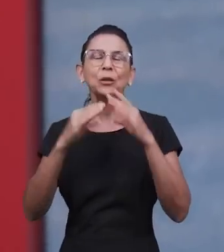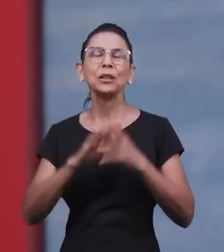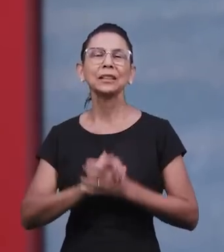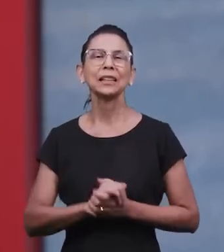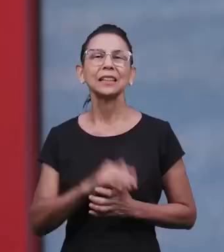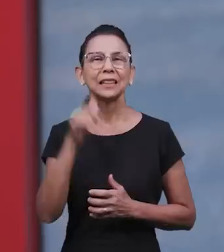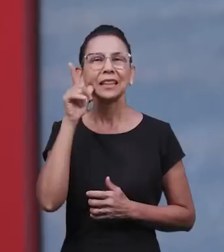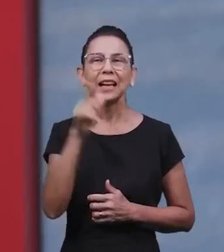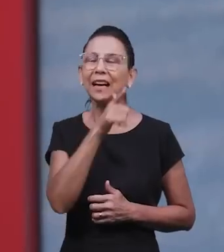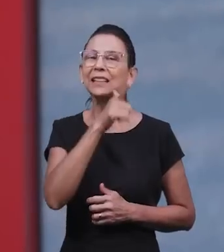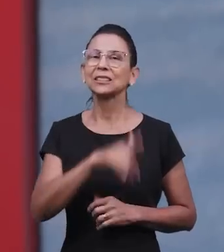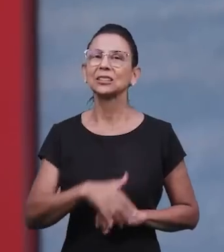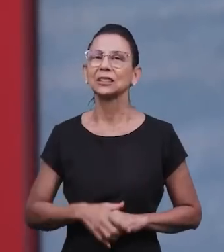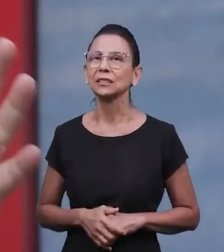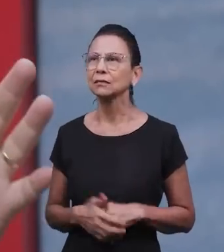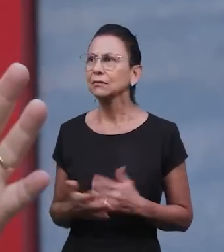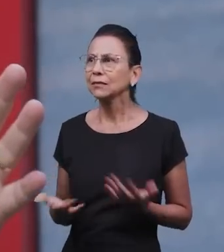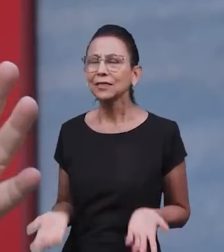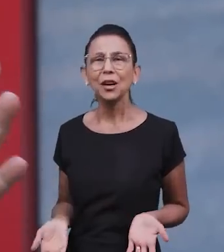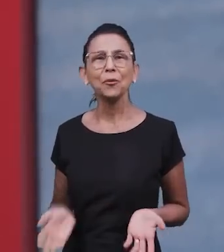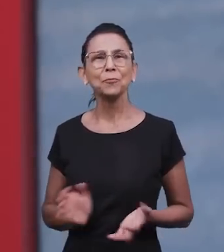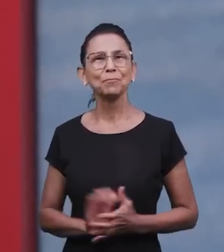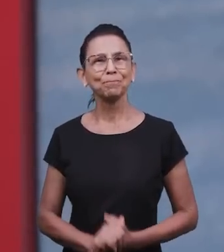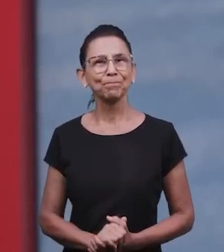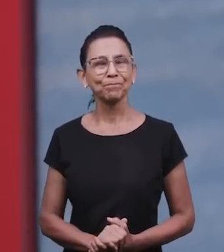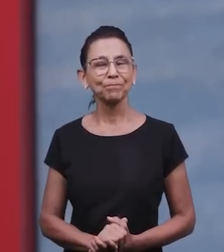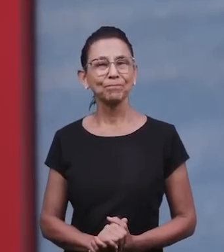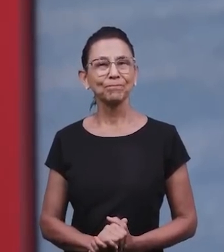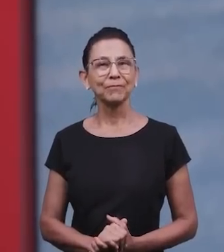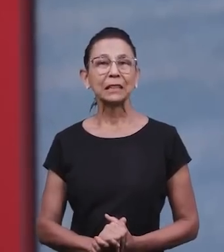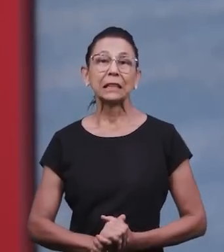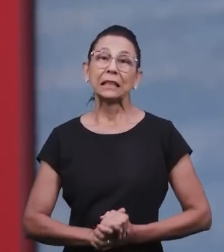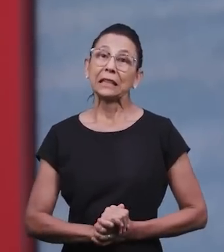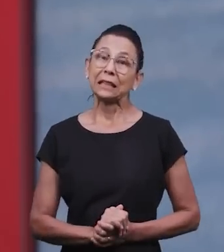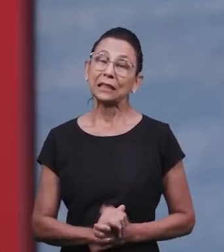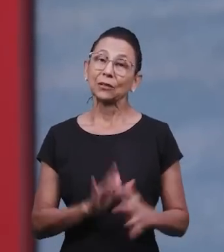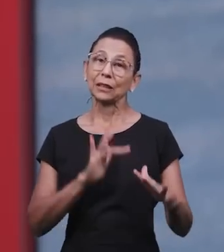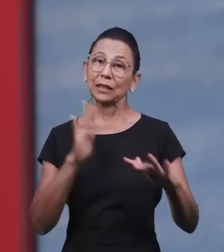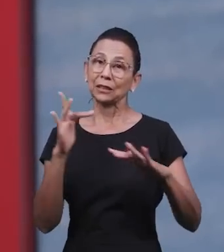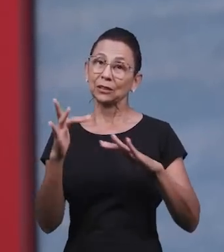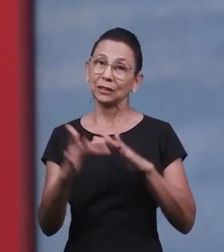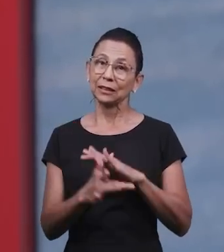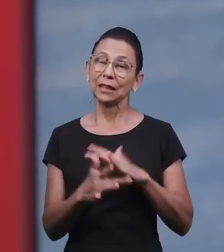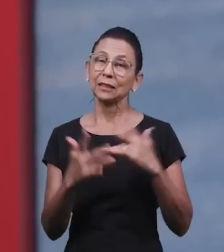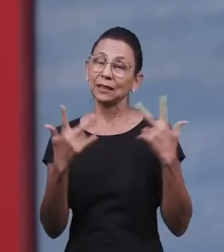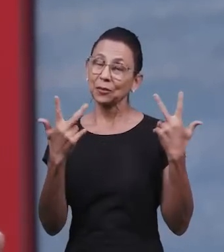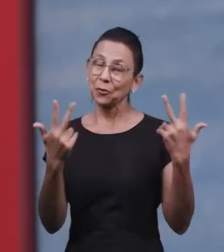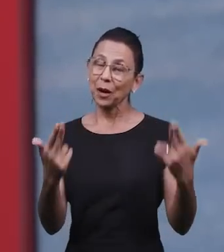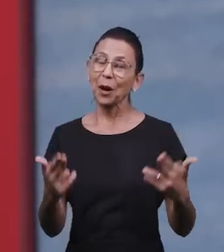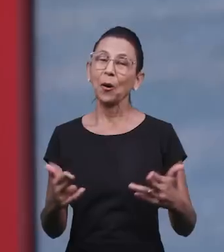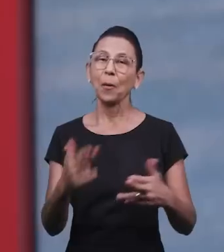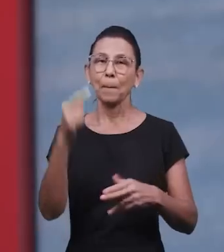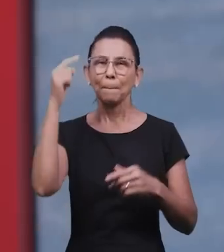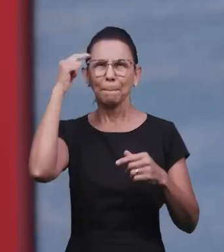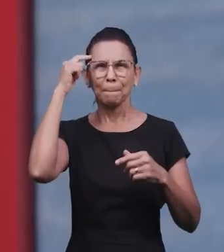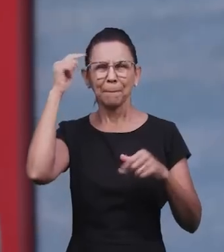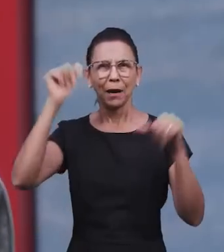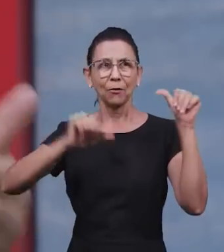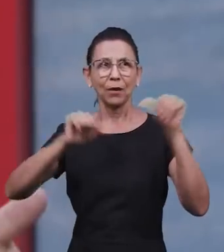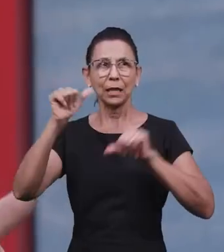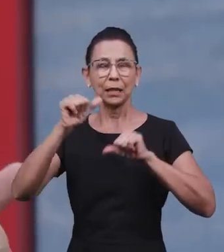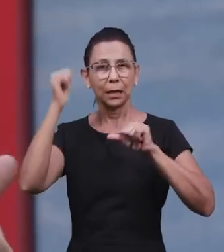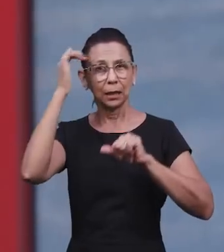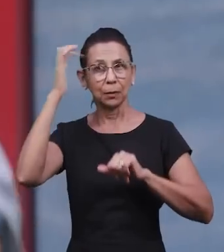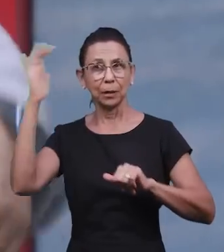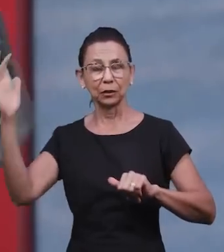isso? Então, as redes sociais é um grande ambiente público. Esse é o primeiro filtro que eu recomendo que você faça, sempre uma análise do que